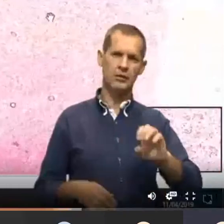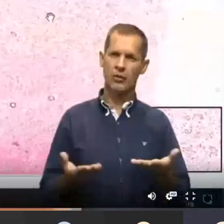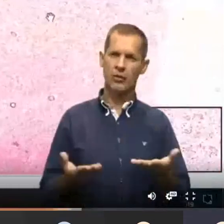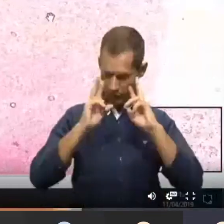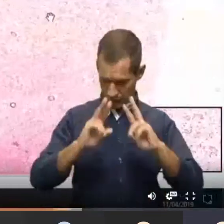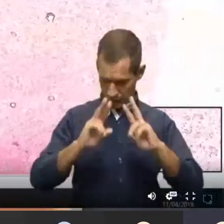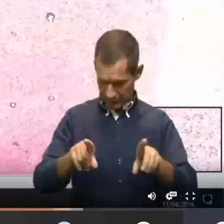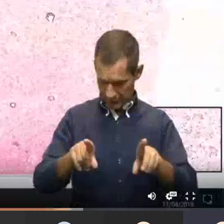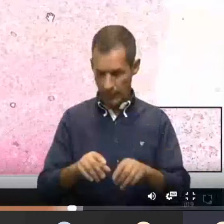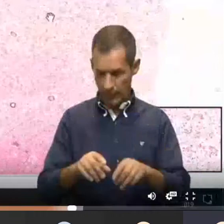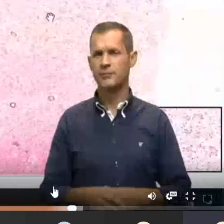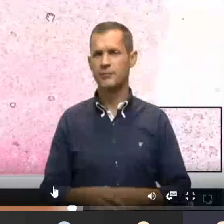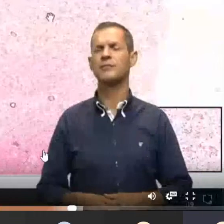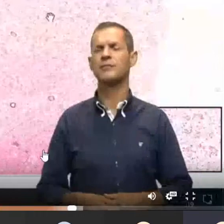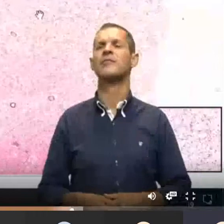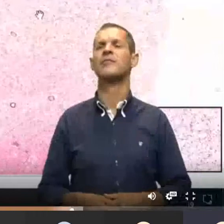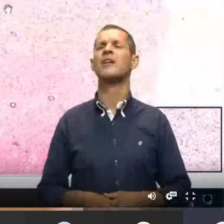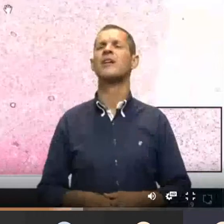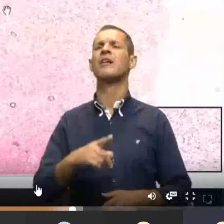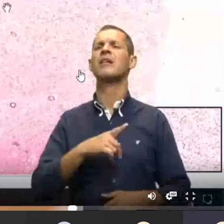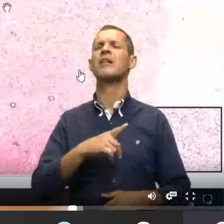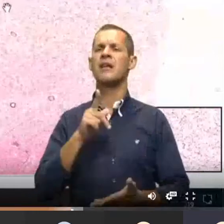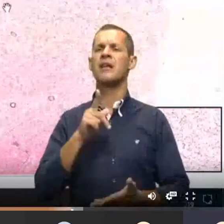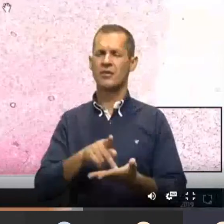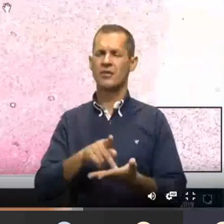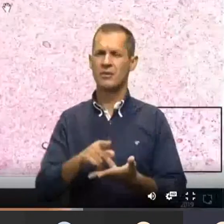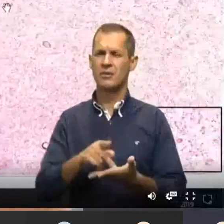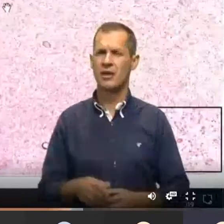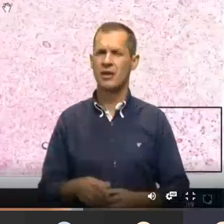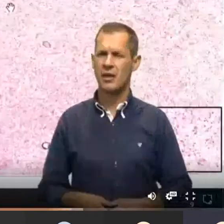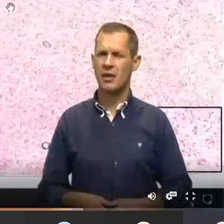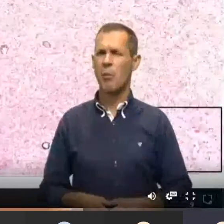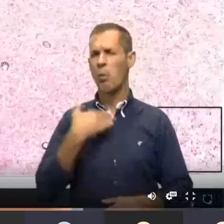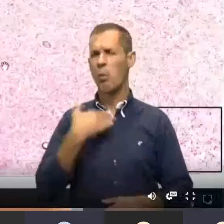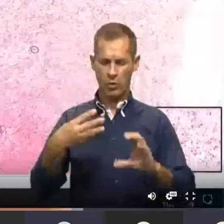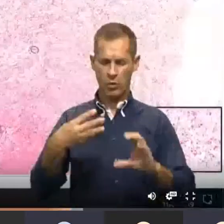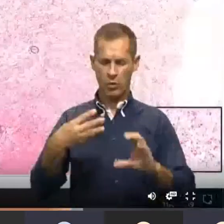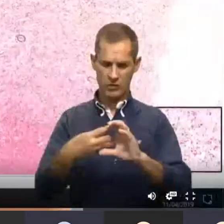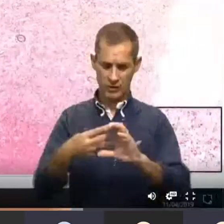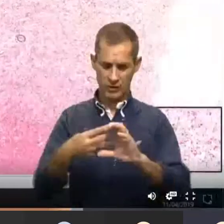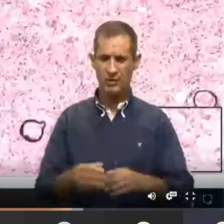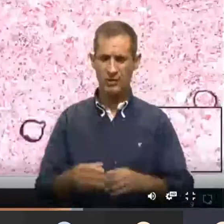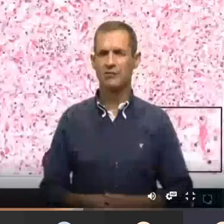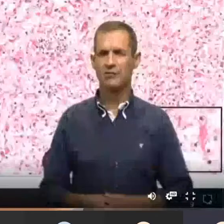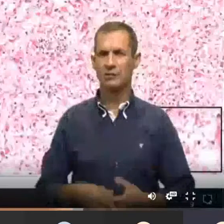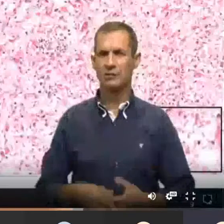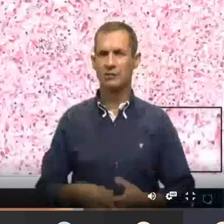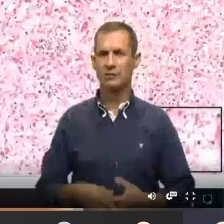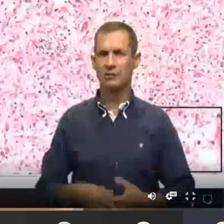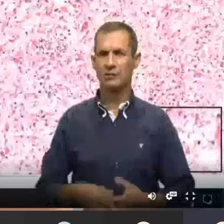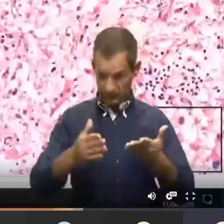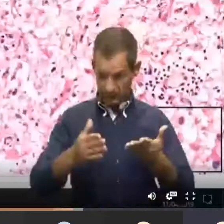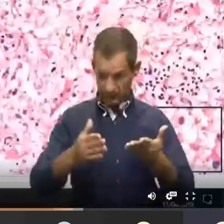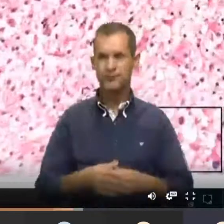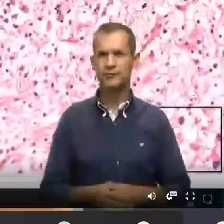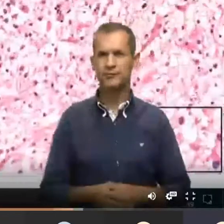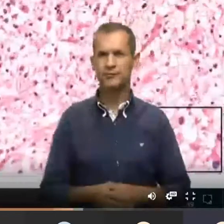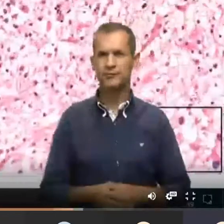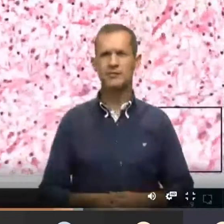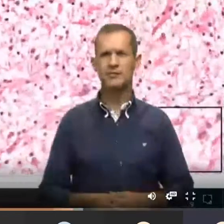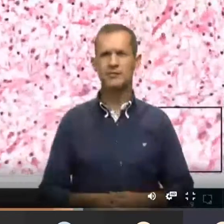Agora vamos dar uma olhada na parte que sofreu de fato a necrose, na parte necrosada.